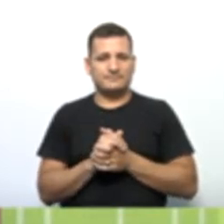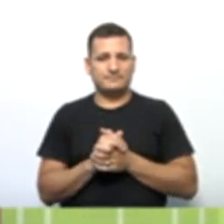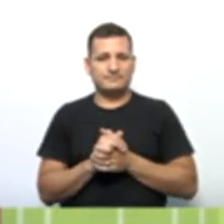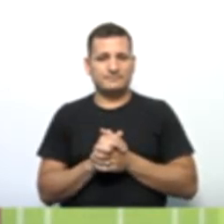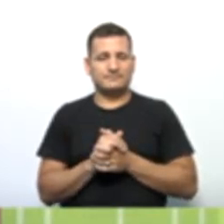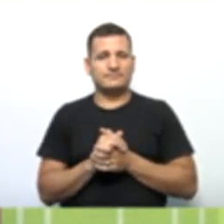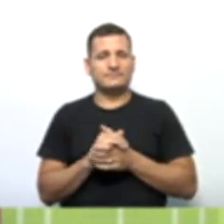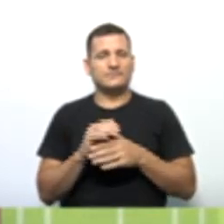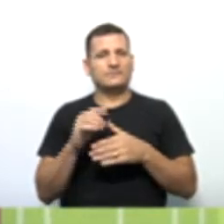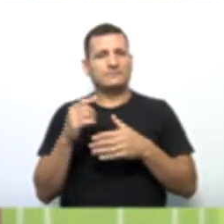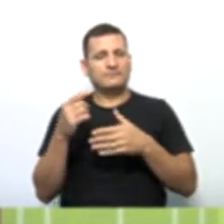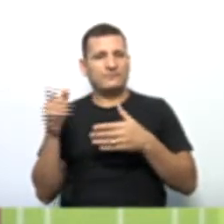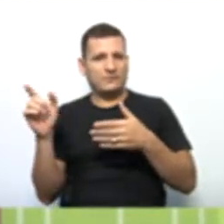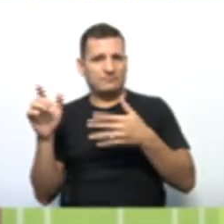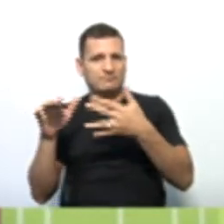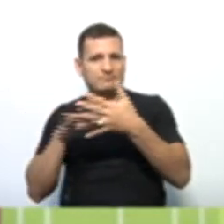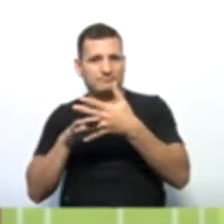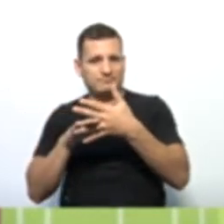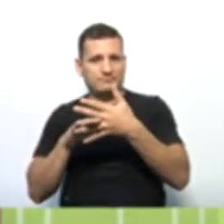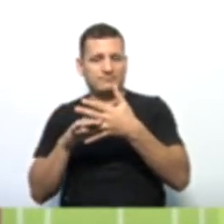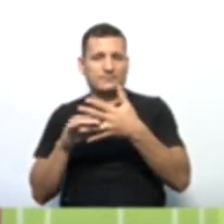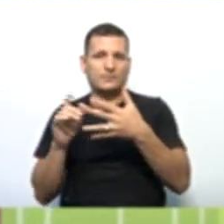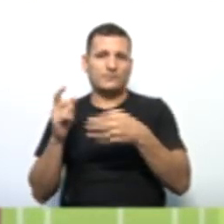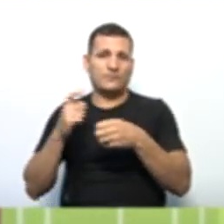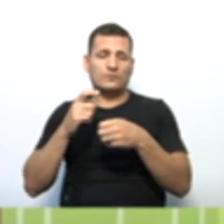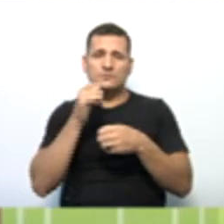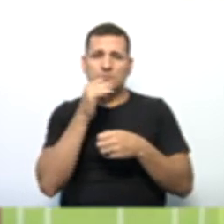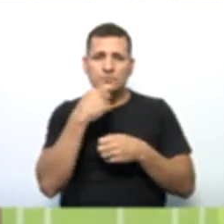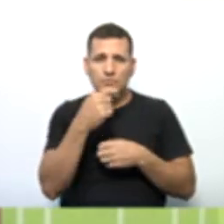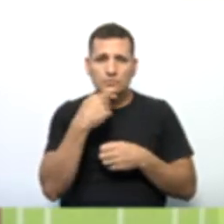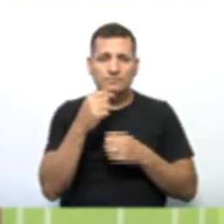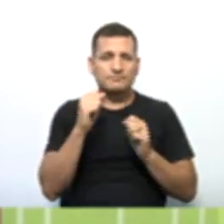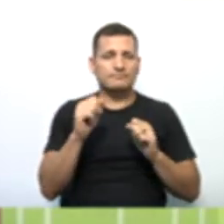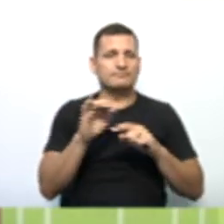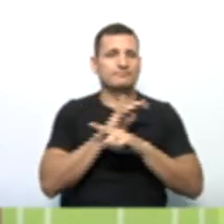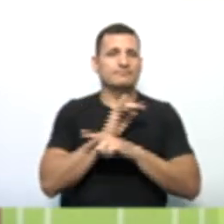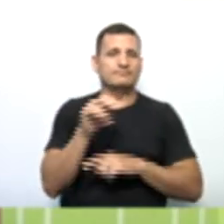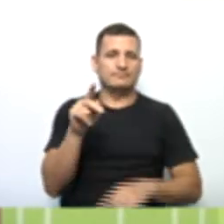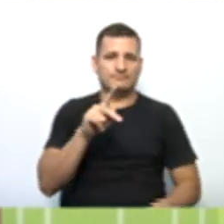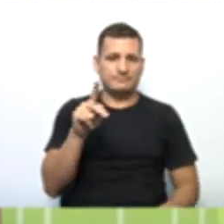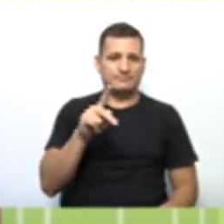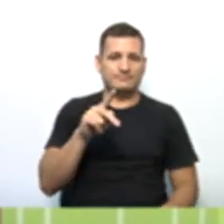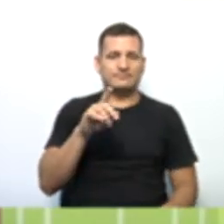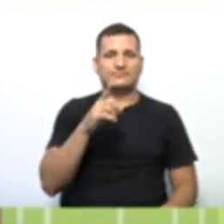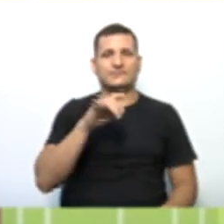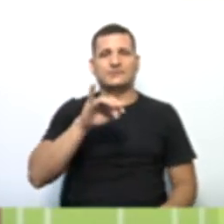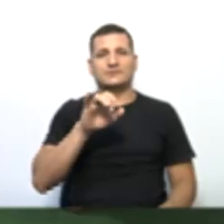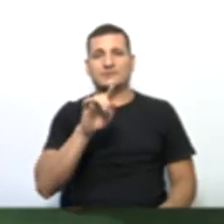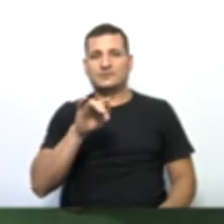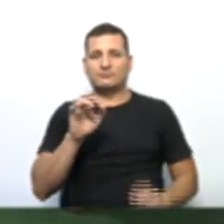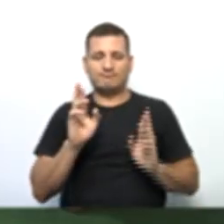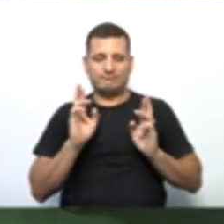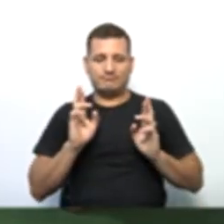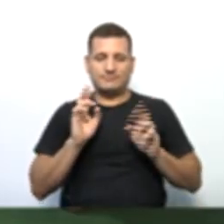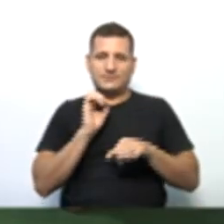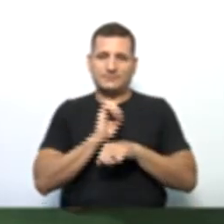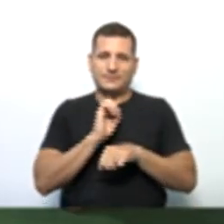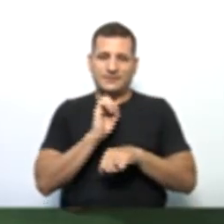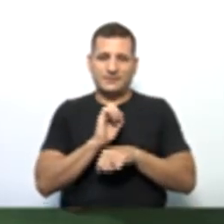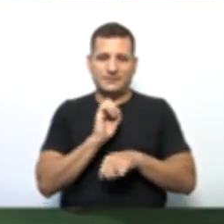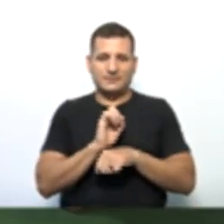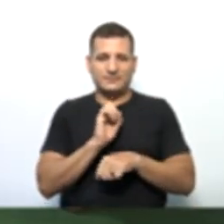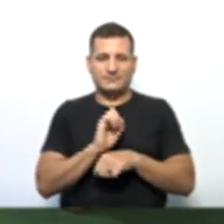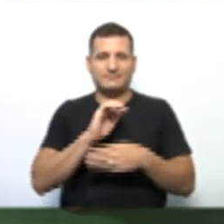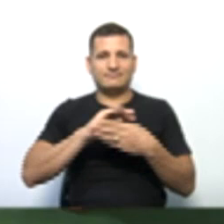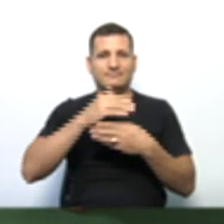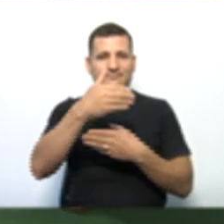Daqui a pouco a gente retorna. Qualquer dúvida, professor Diego está aqui a postos, esperando e ansioso. Estamos aguardando,